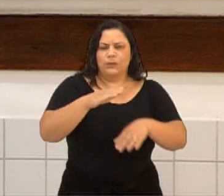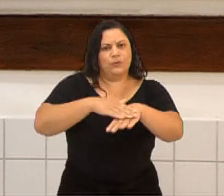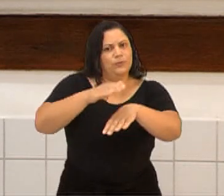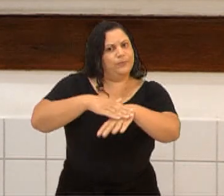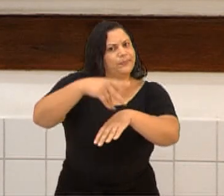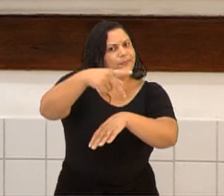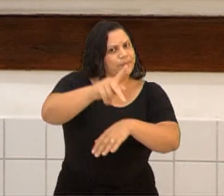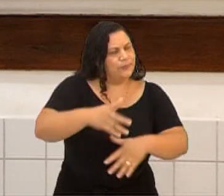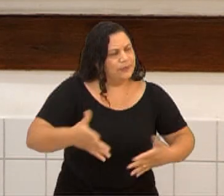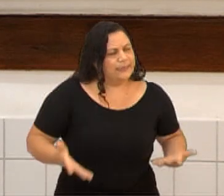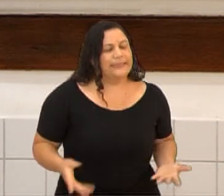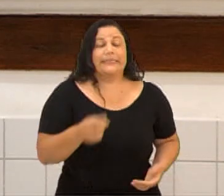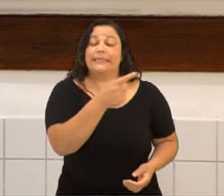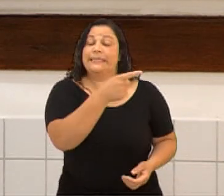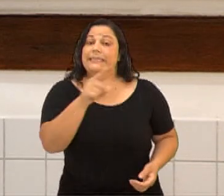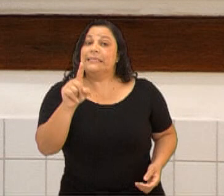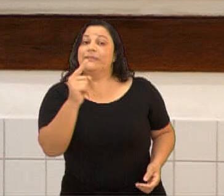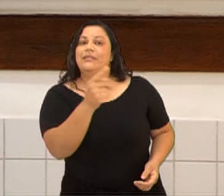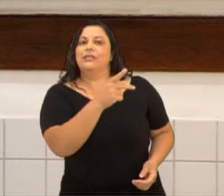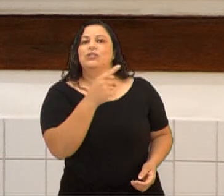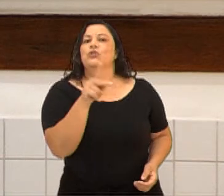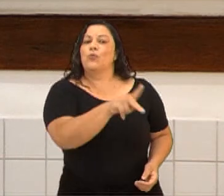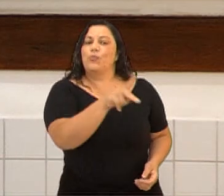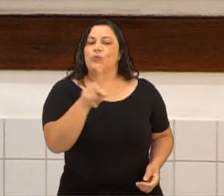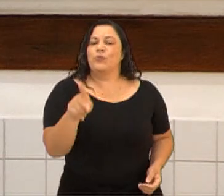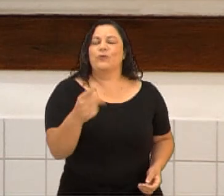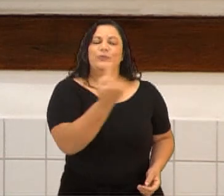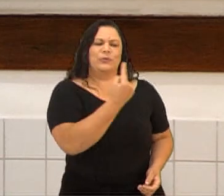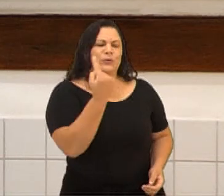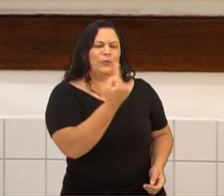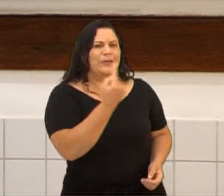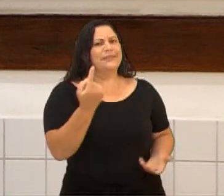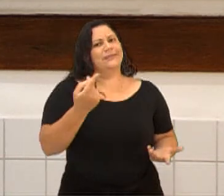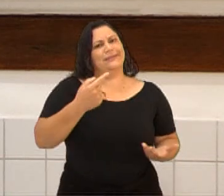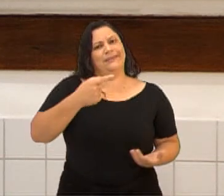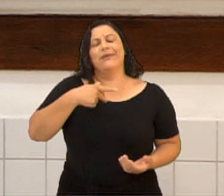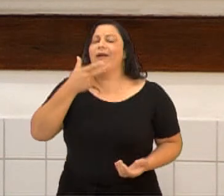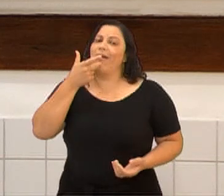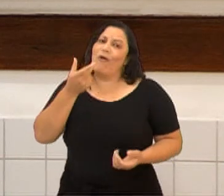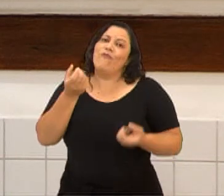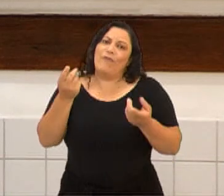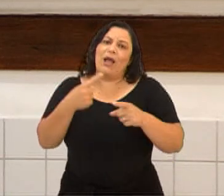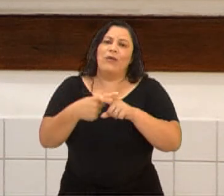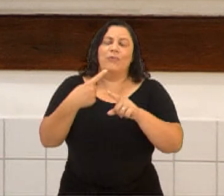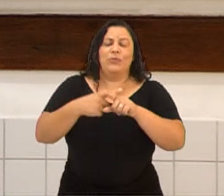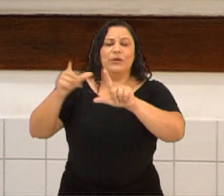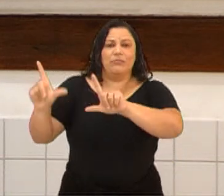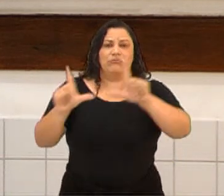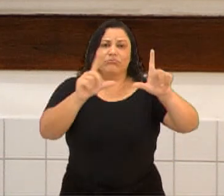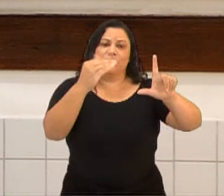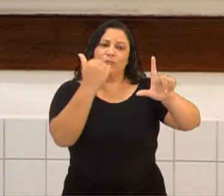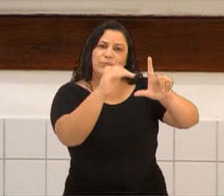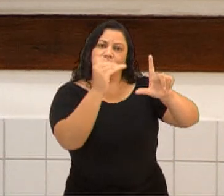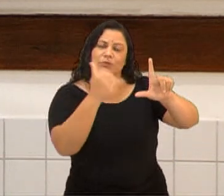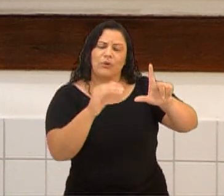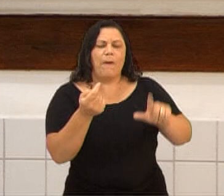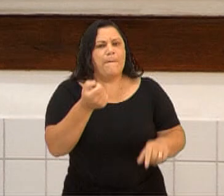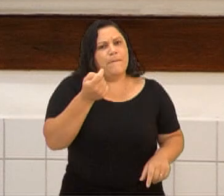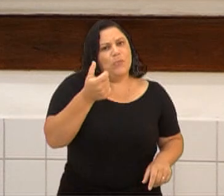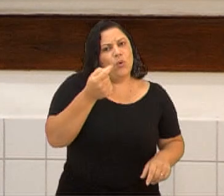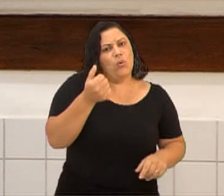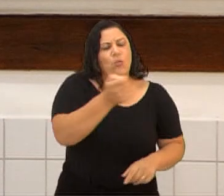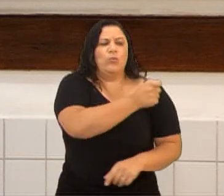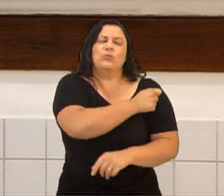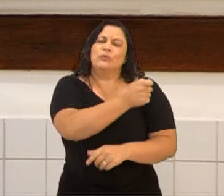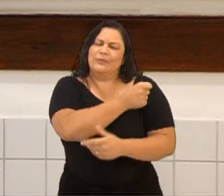deixem o professor sozinho, por favor. Eu digo porque eu coloco mensagem no meu mural e poucos alunos respondem. É